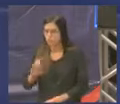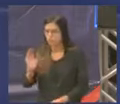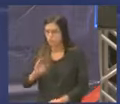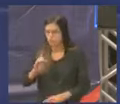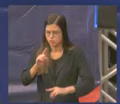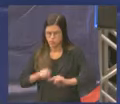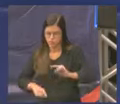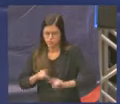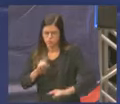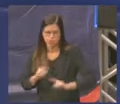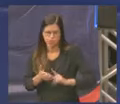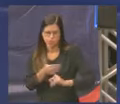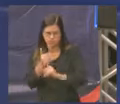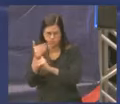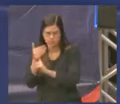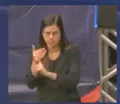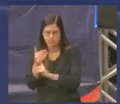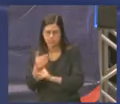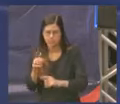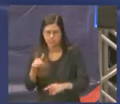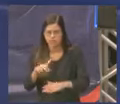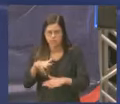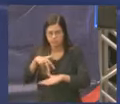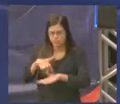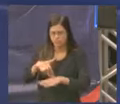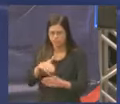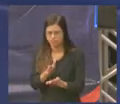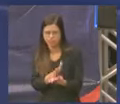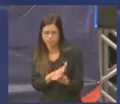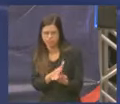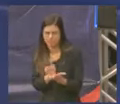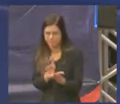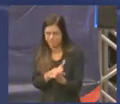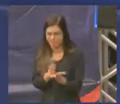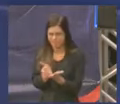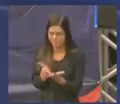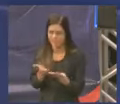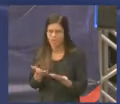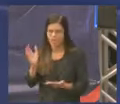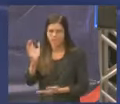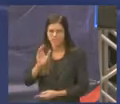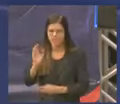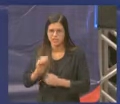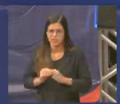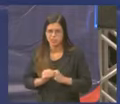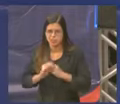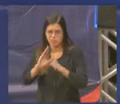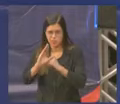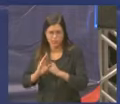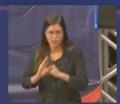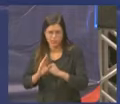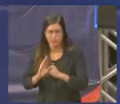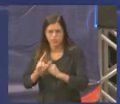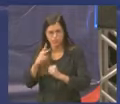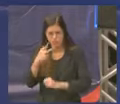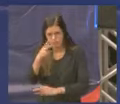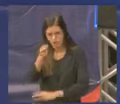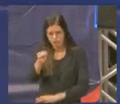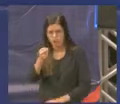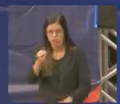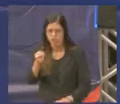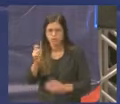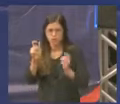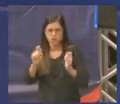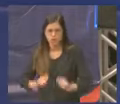a tecnologia. Assim, eu me coloco numa posição intermediária entre essas duas posições. A ciência é um conhecimento com muita força,